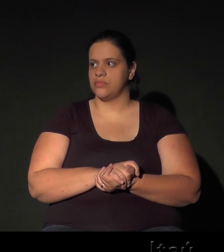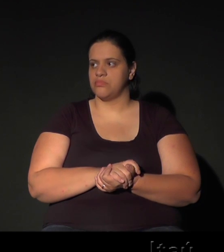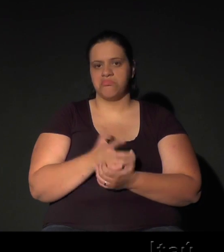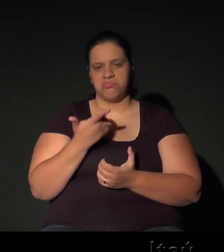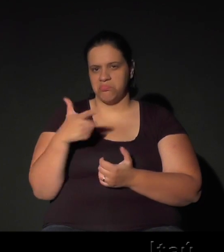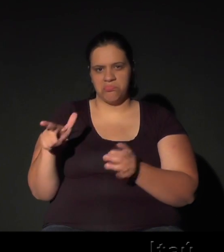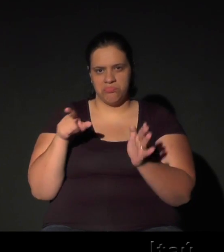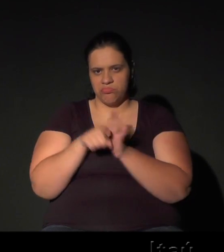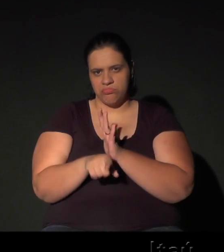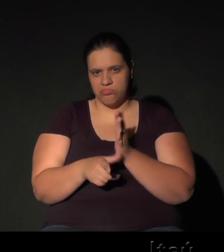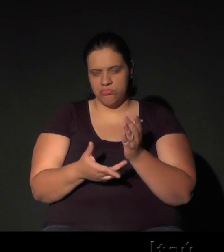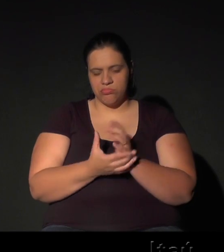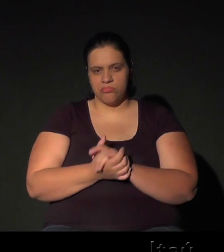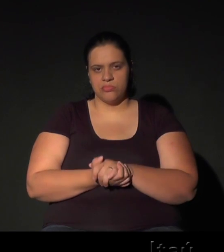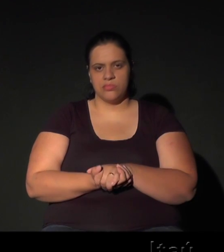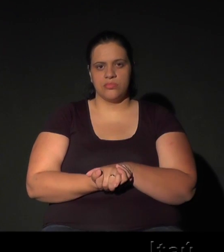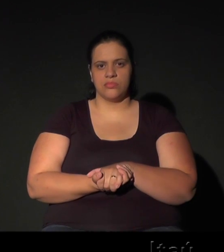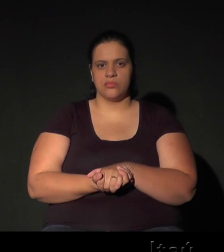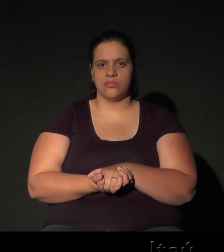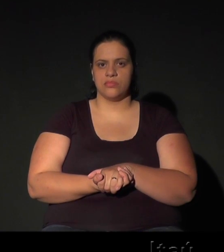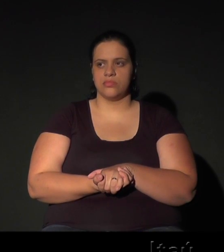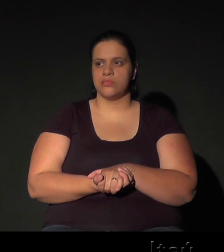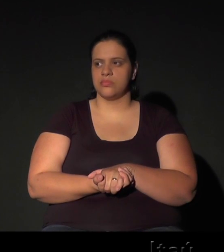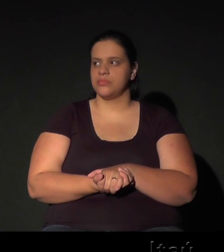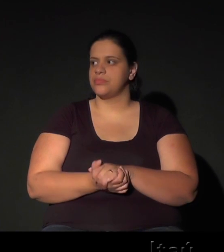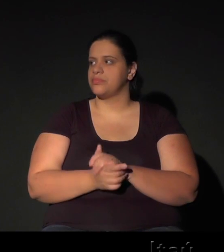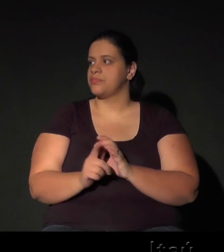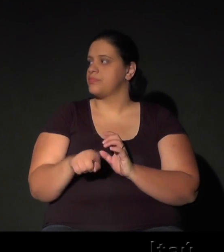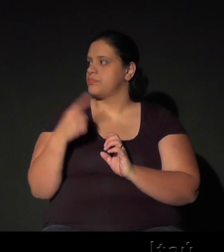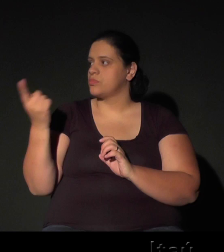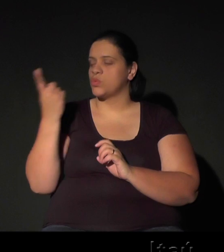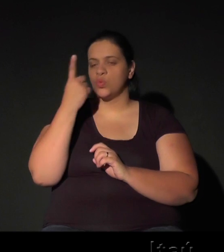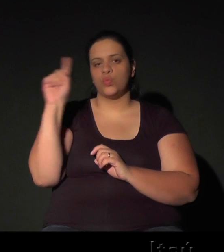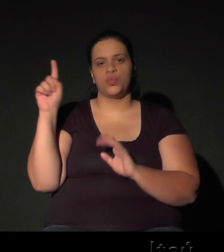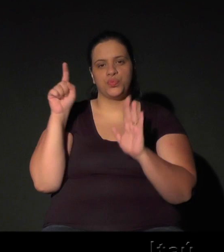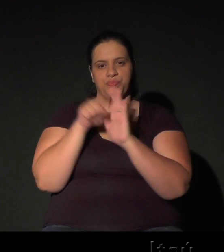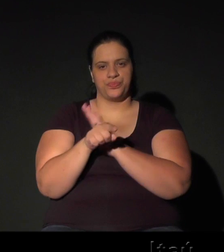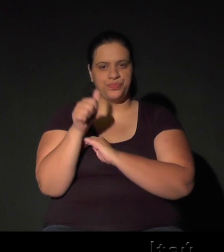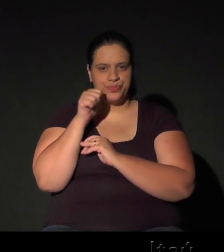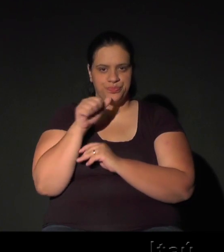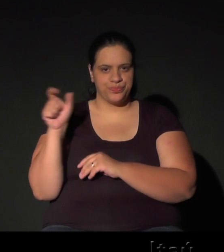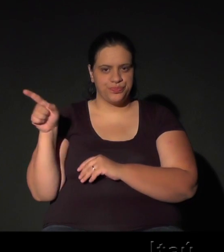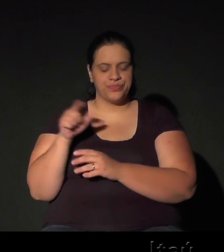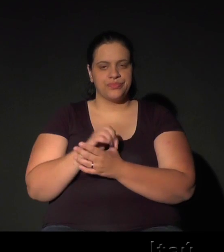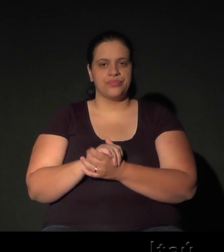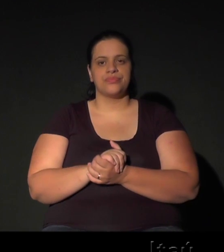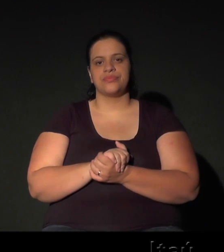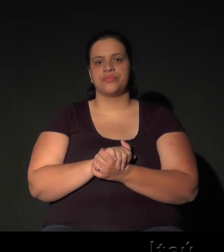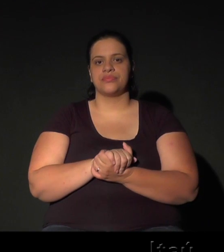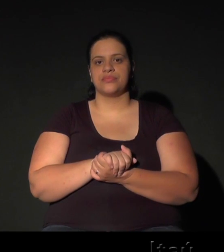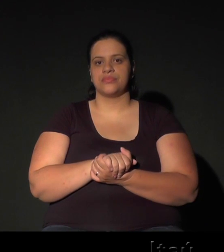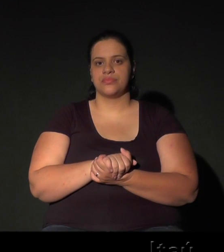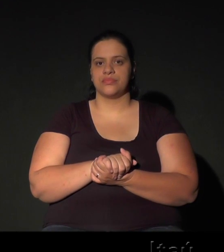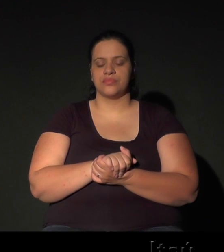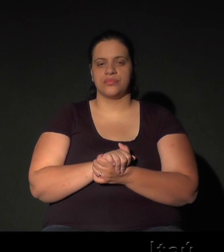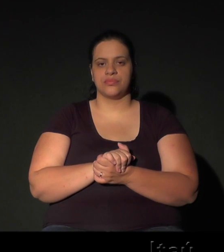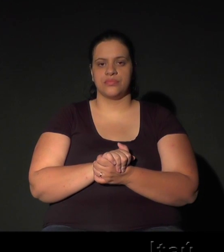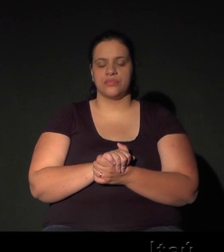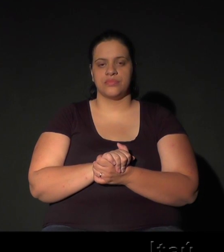mais mais alguma pergunta ó a última então